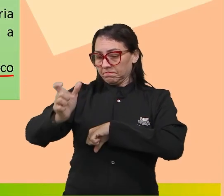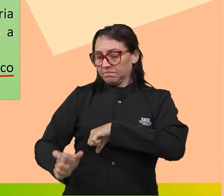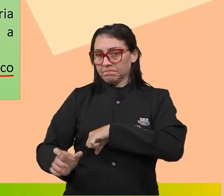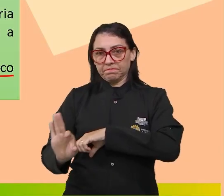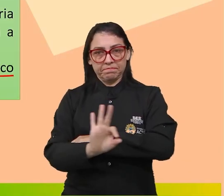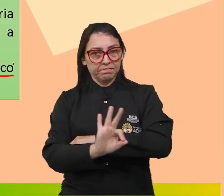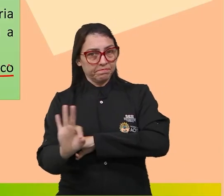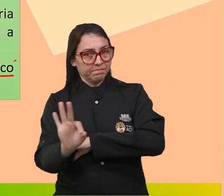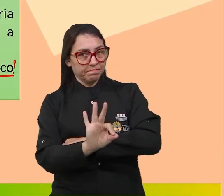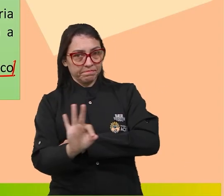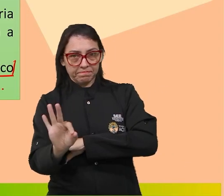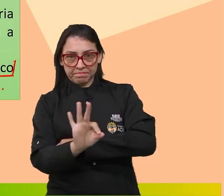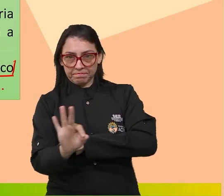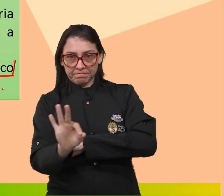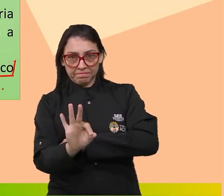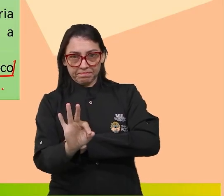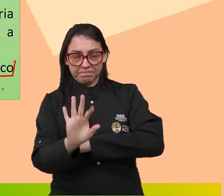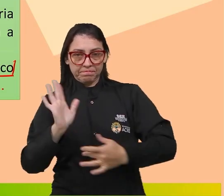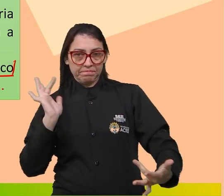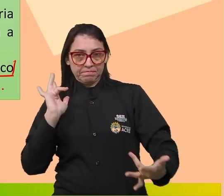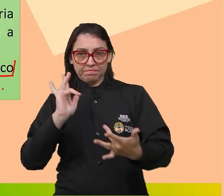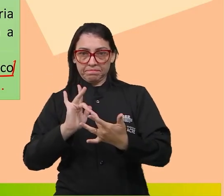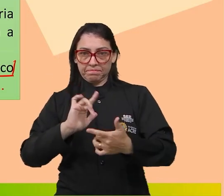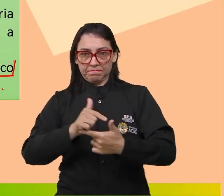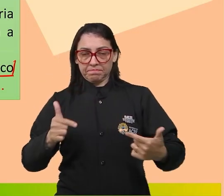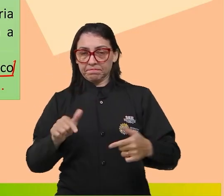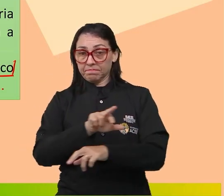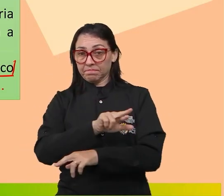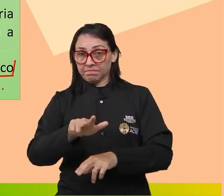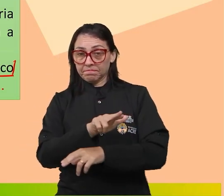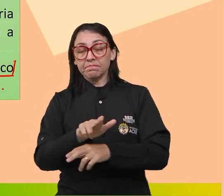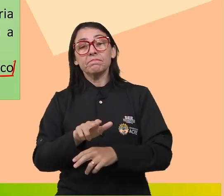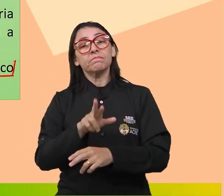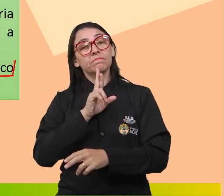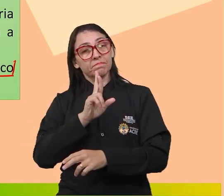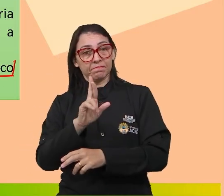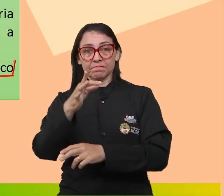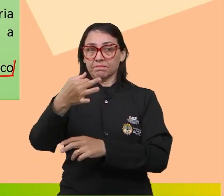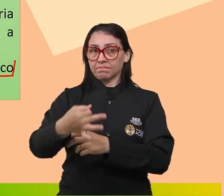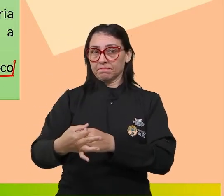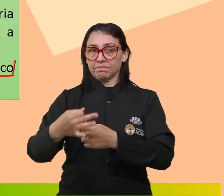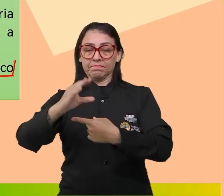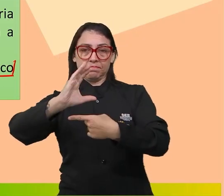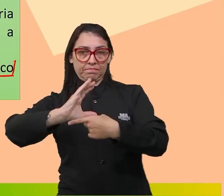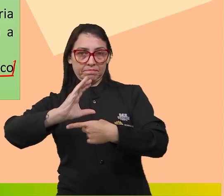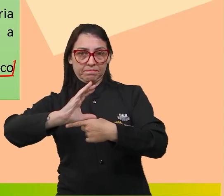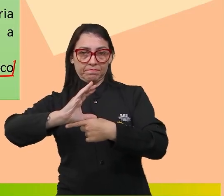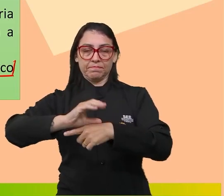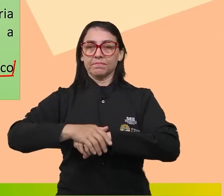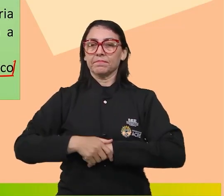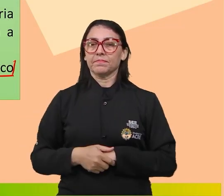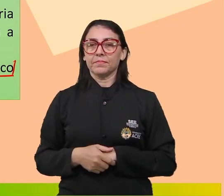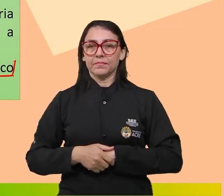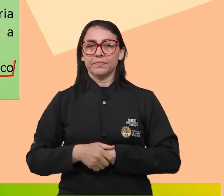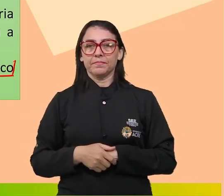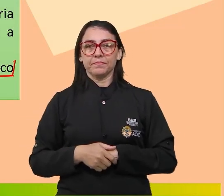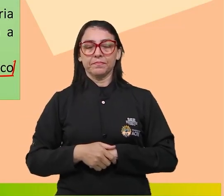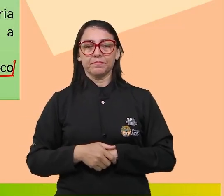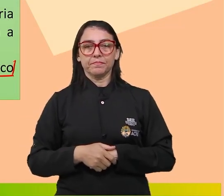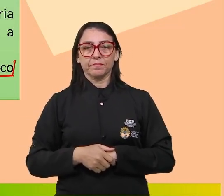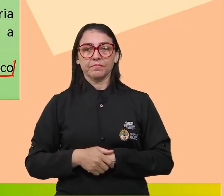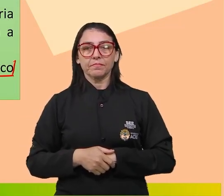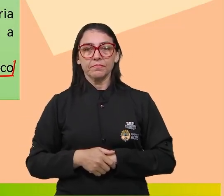Então, o teatro clássico lembra do teatro tradicional, que também está errado. Então, a letra C é a nossa